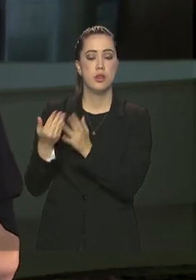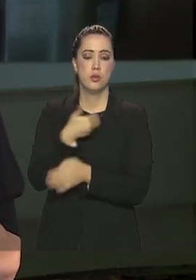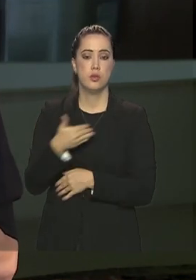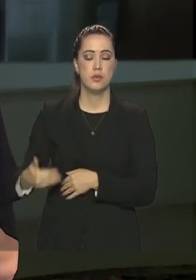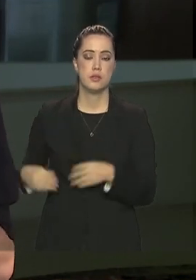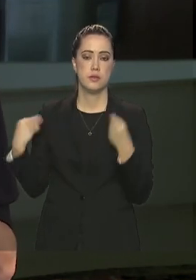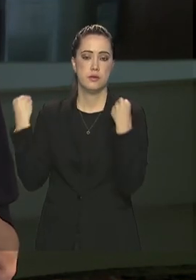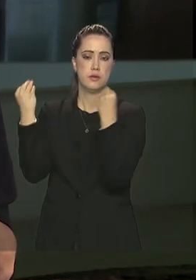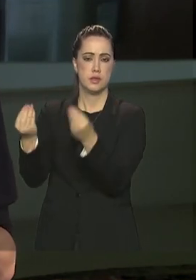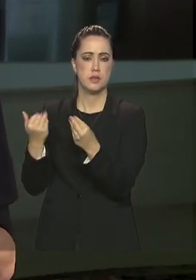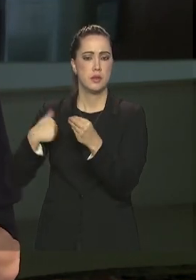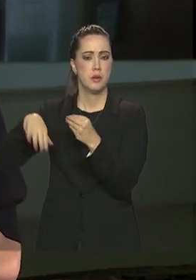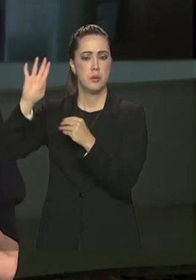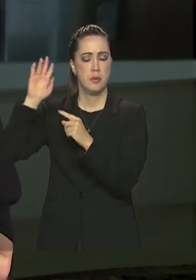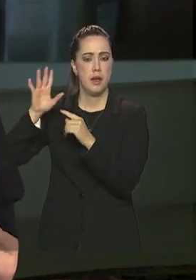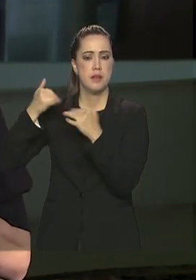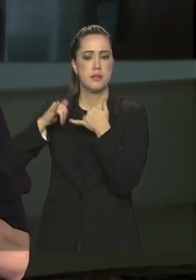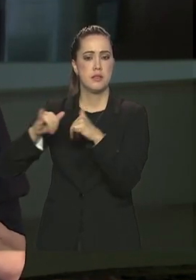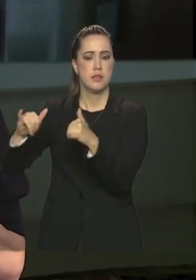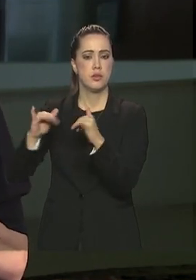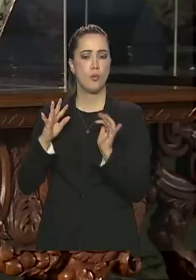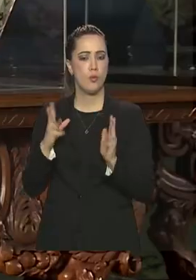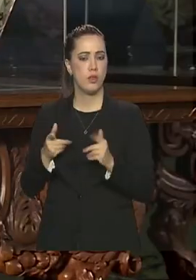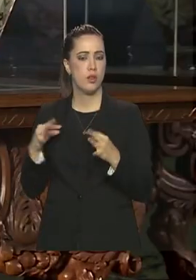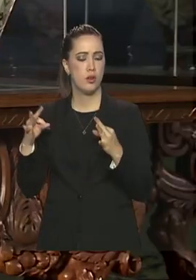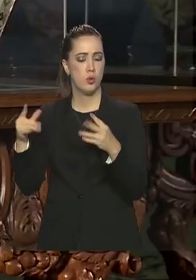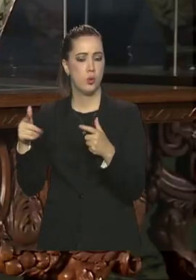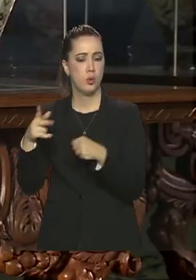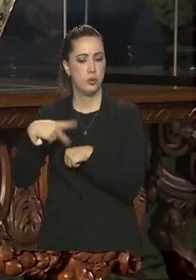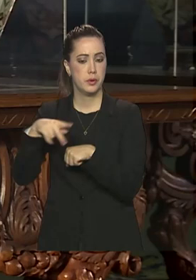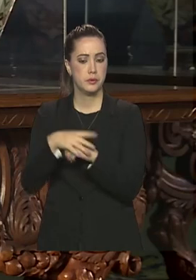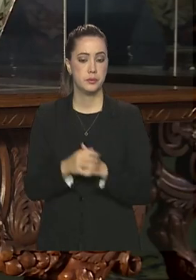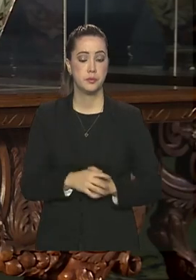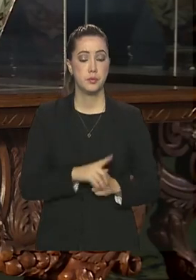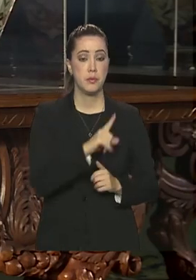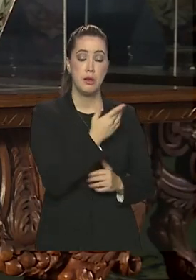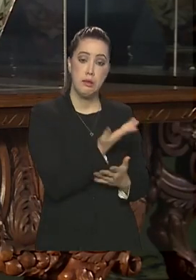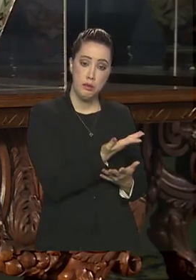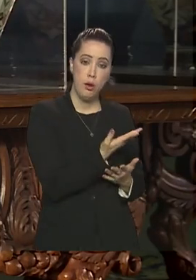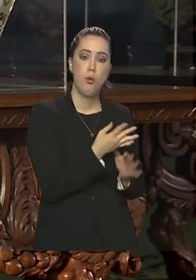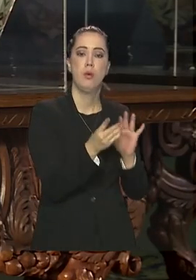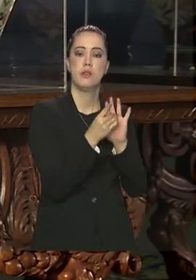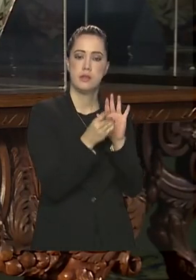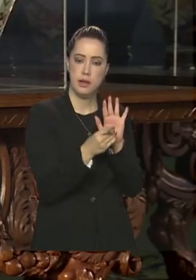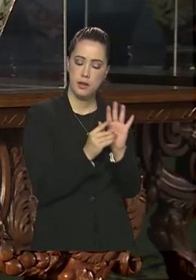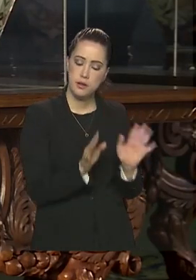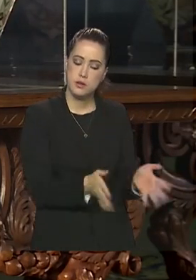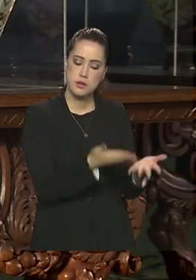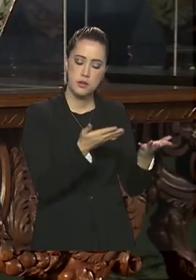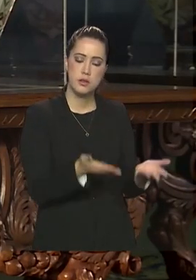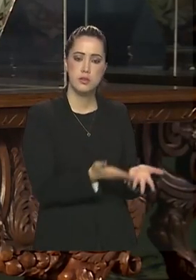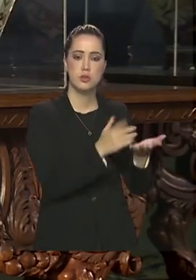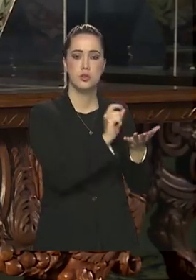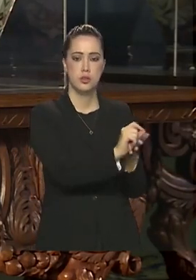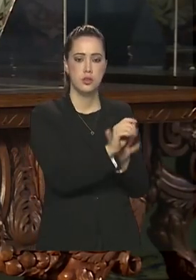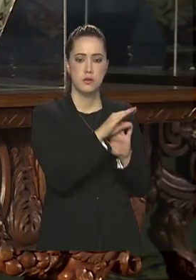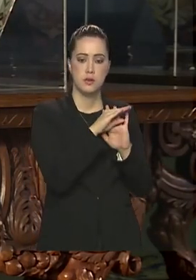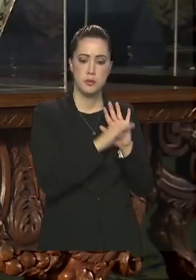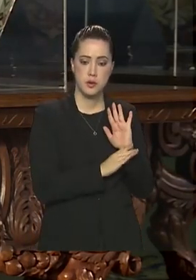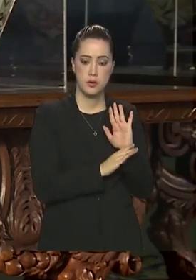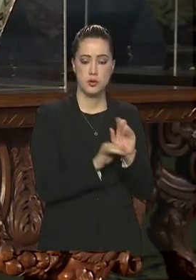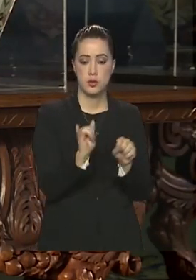a mais energia limpa em todo o país? Bom, esse decreto, ele busca incentivar projetos de